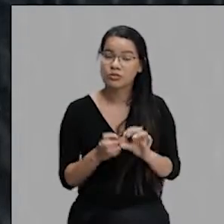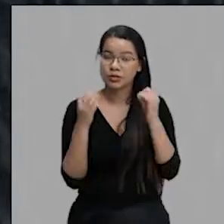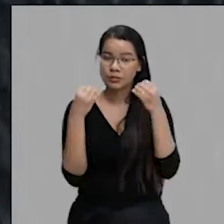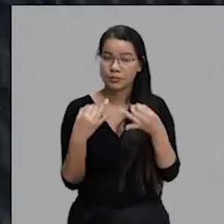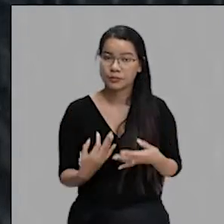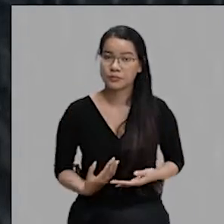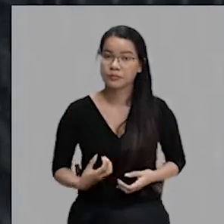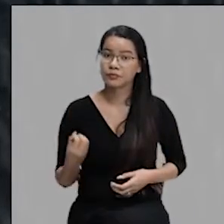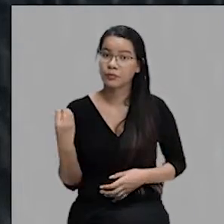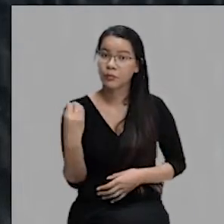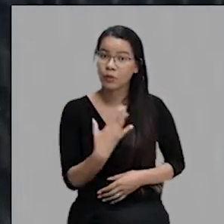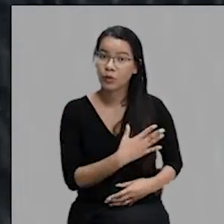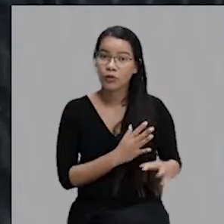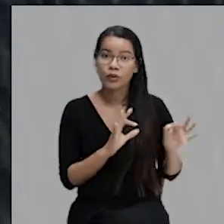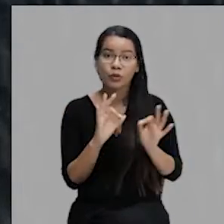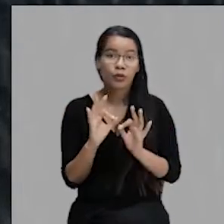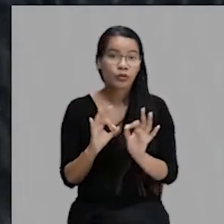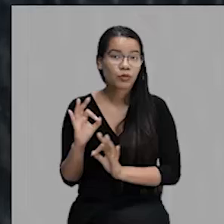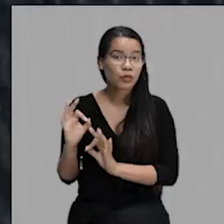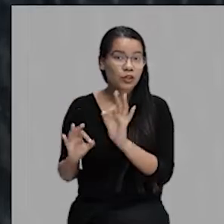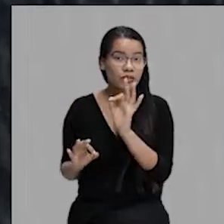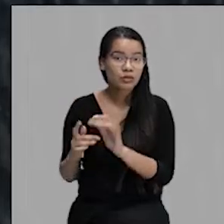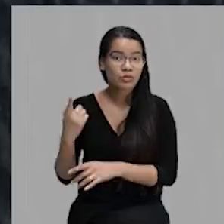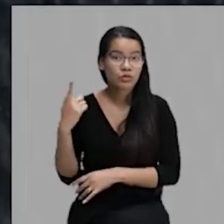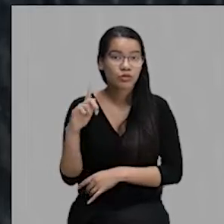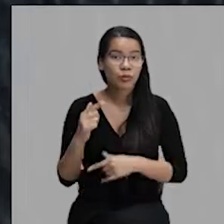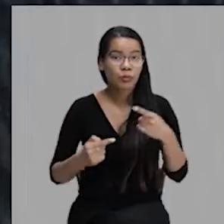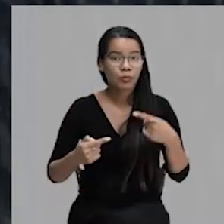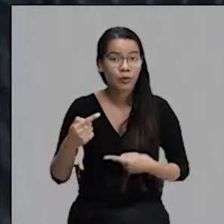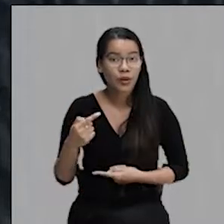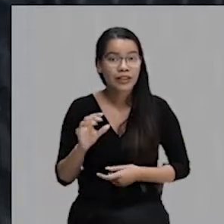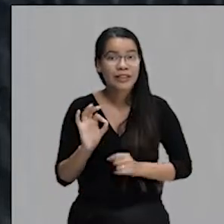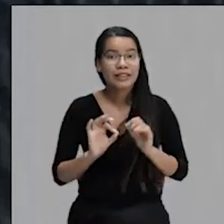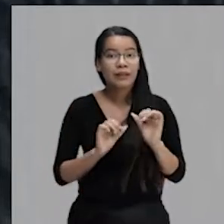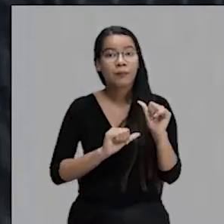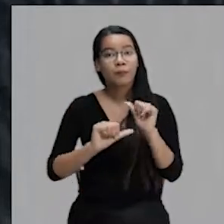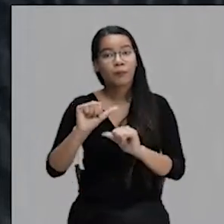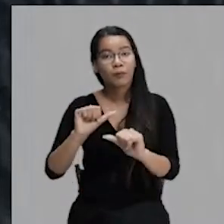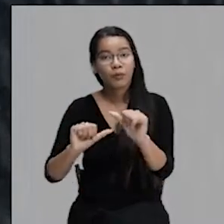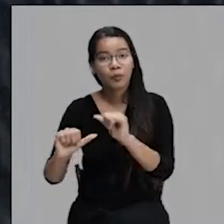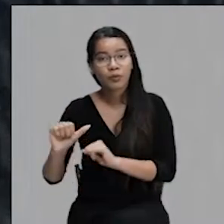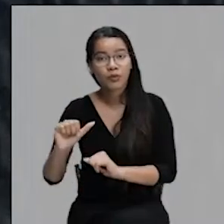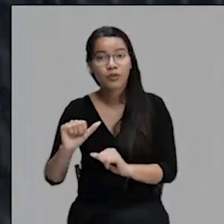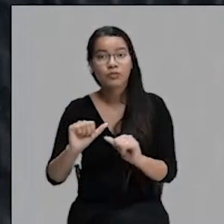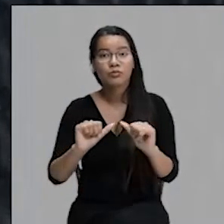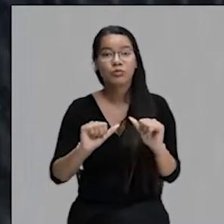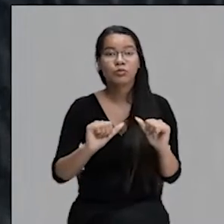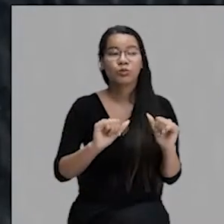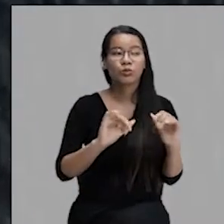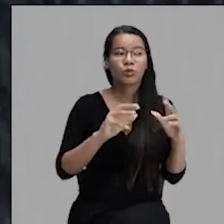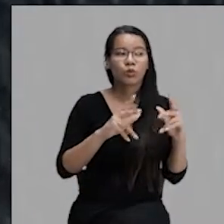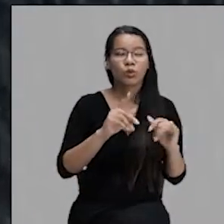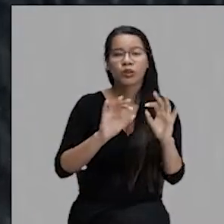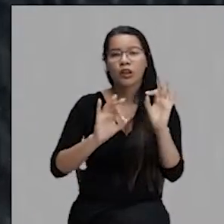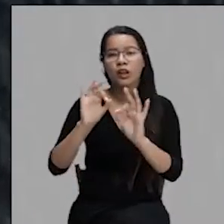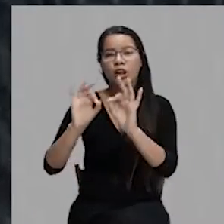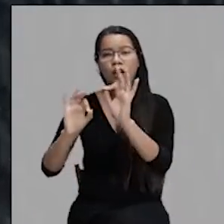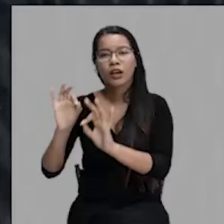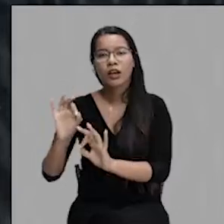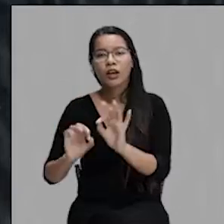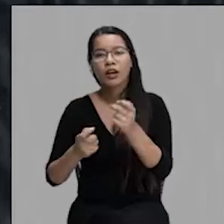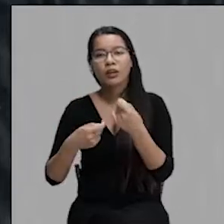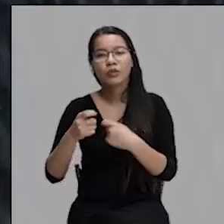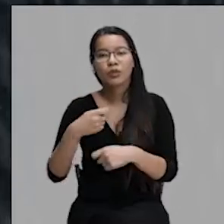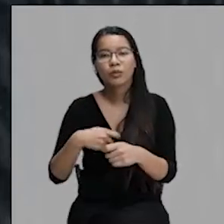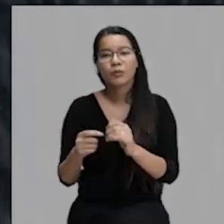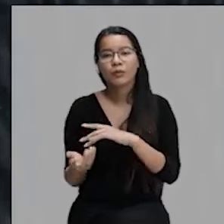nova configuração geopolítica que reorganiza os mapas e a economia mundial, estabelecendo uma